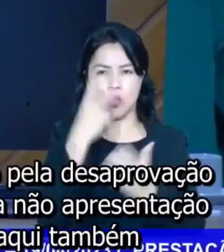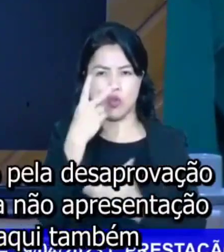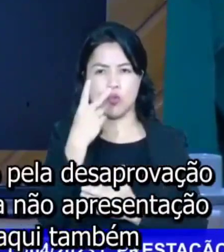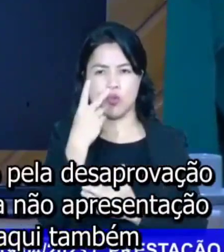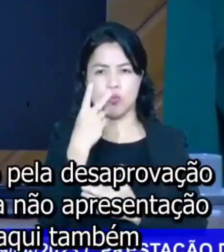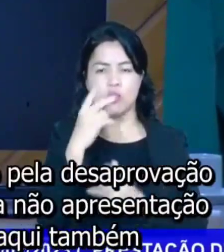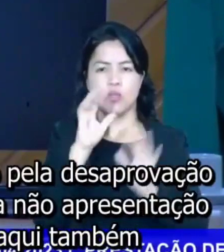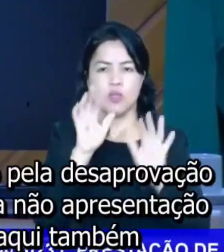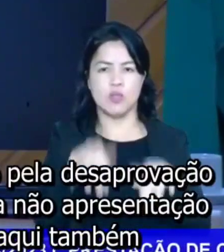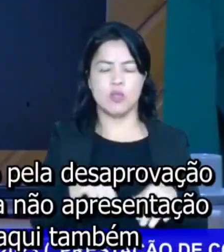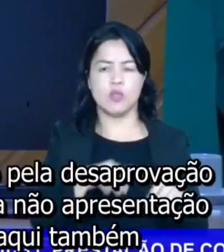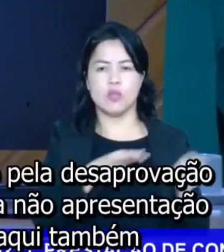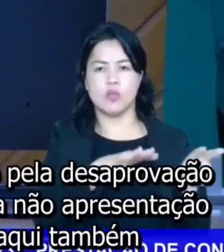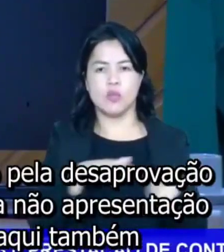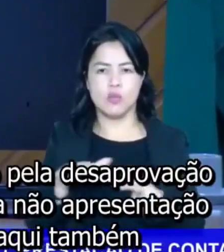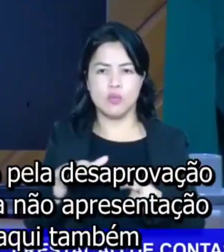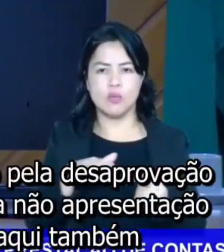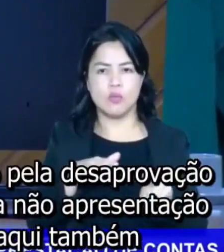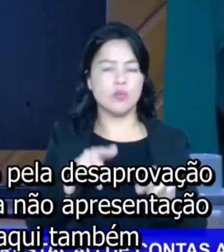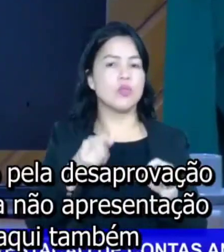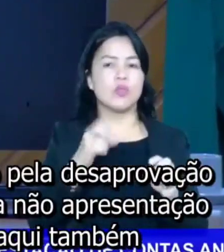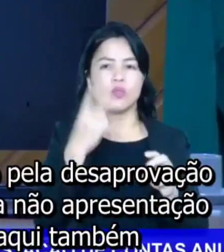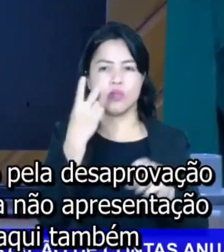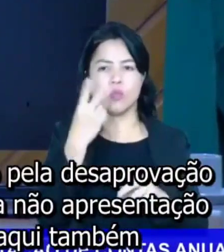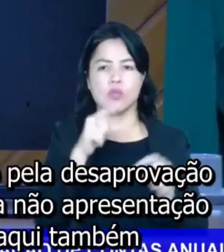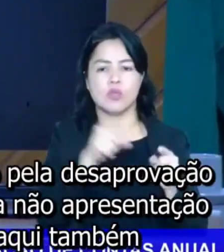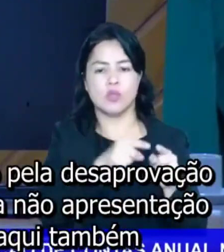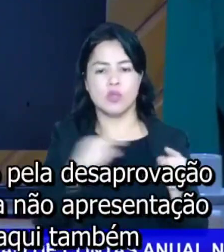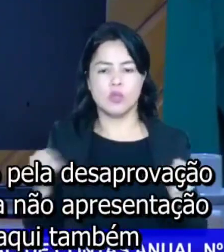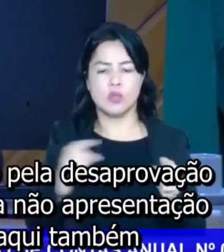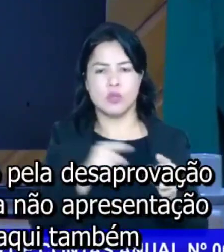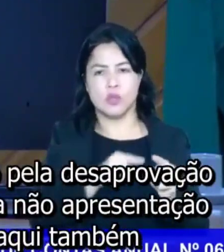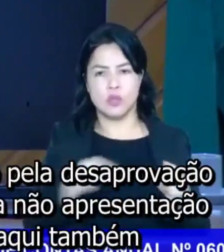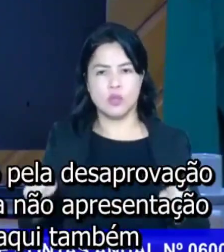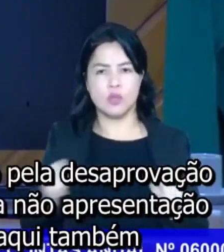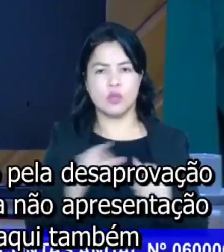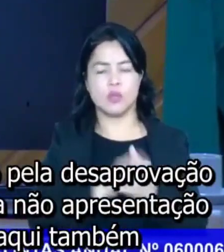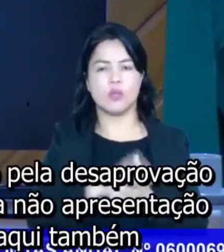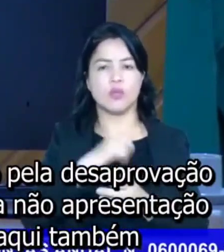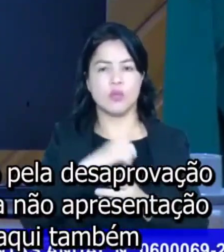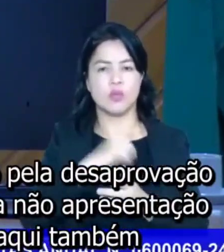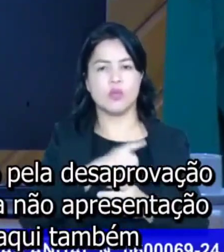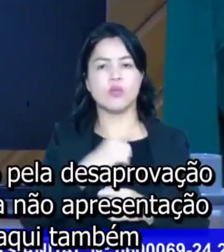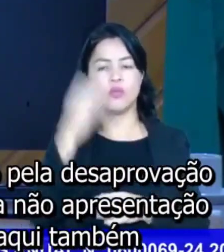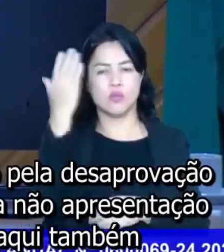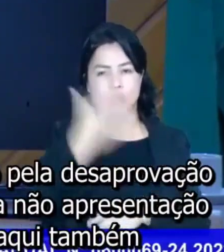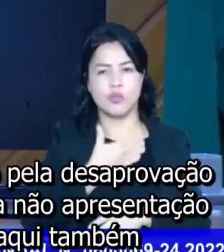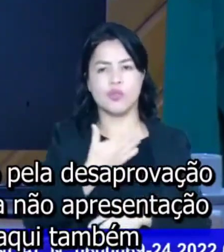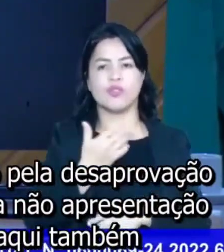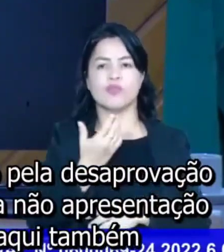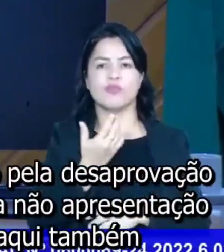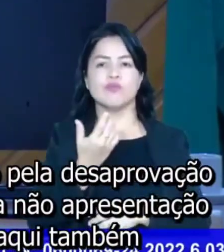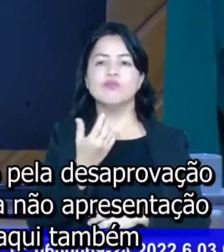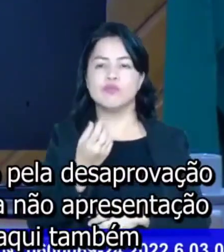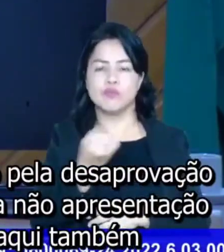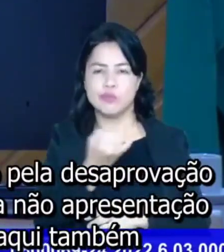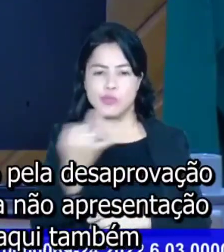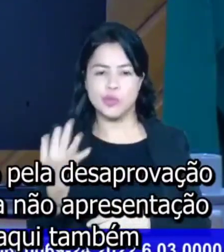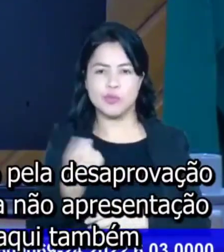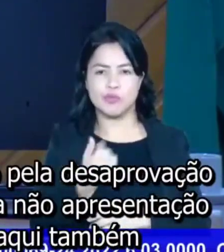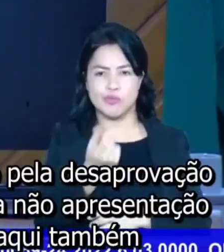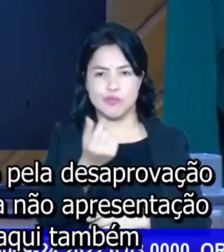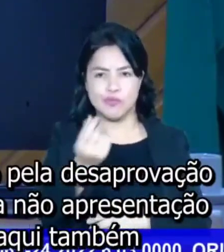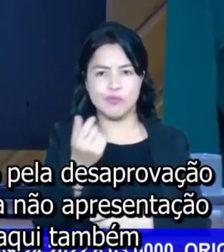sessões. Em ambas, houve o julgamento pela desaprovação das contas em razão de falhas do